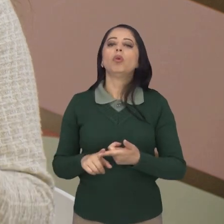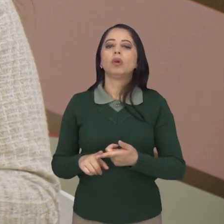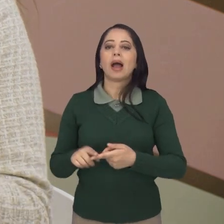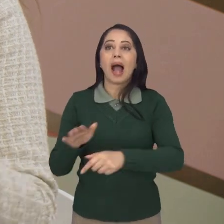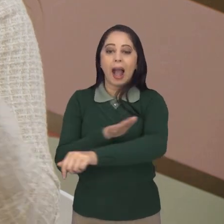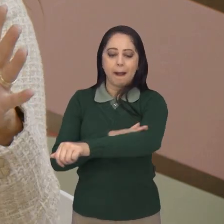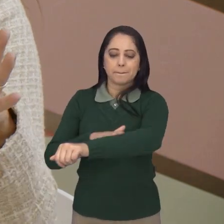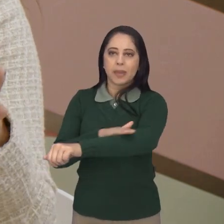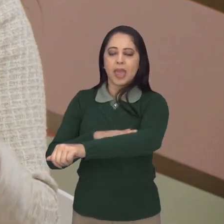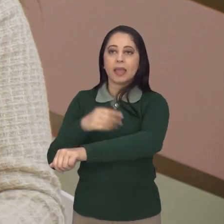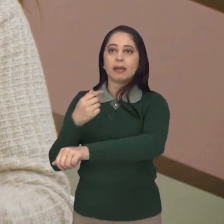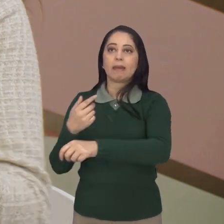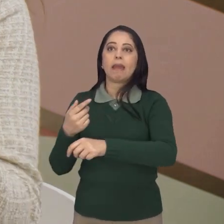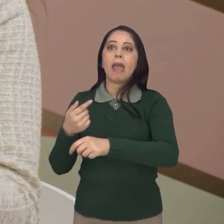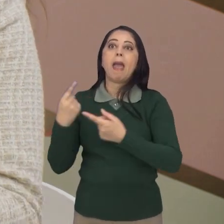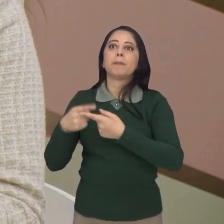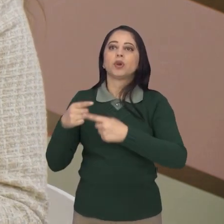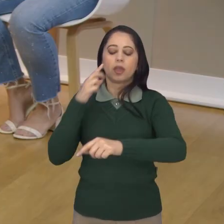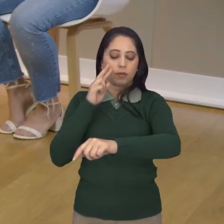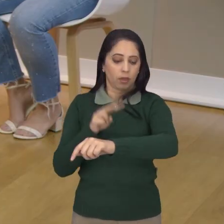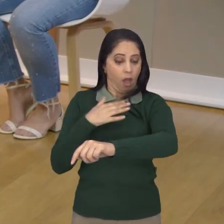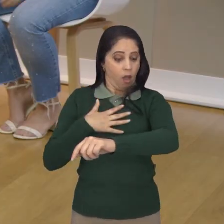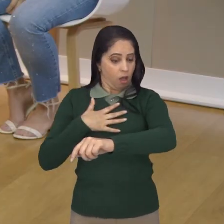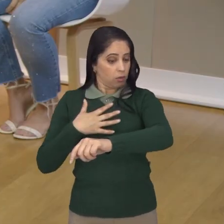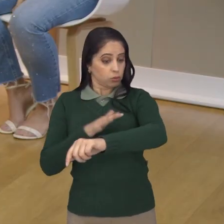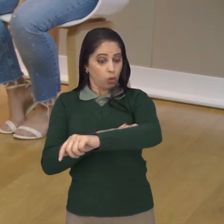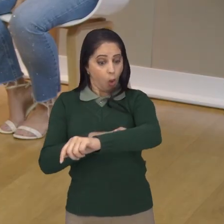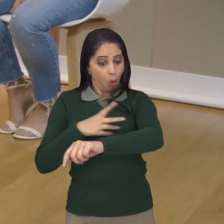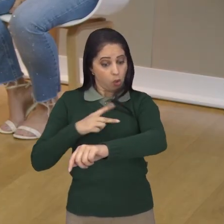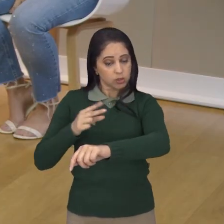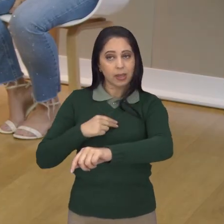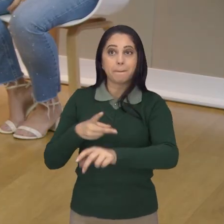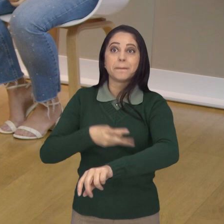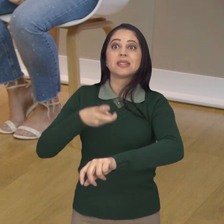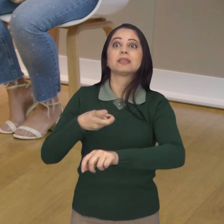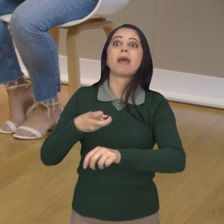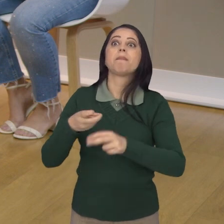a pele assusta primeiro, mas outros sintomas podem aparecer. Podem surgir. Vamos para a